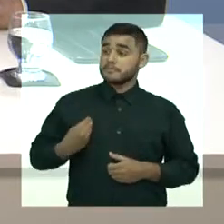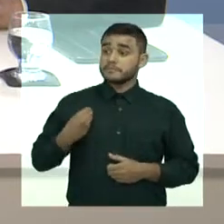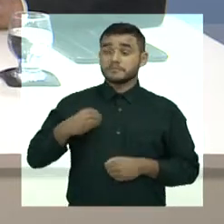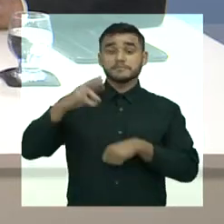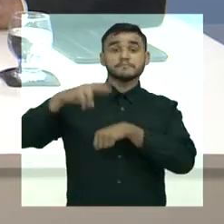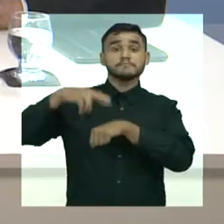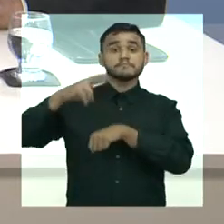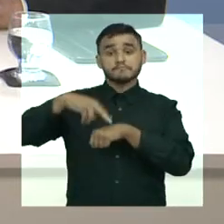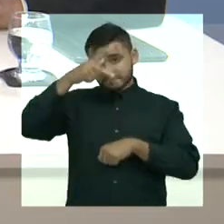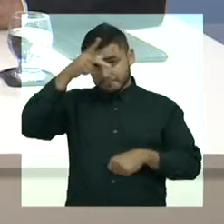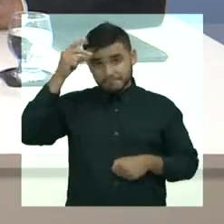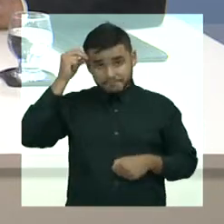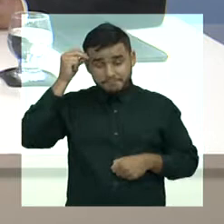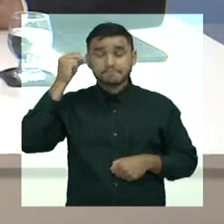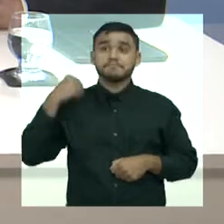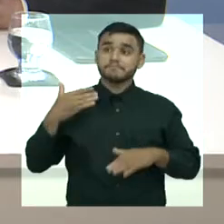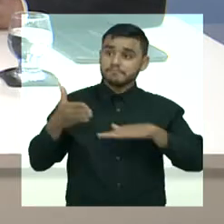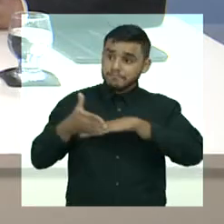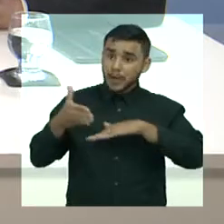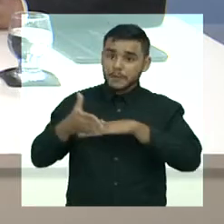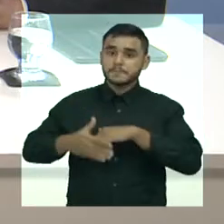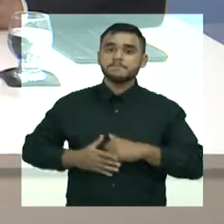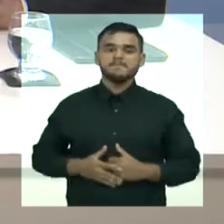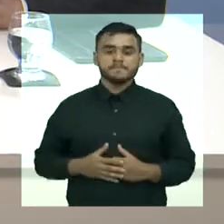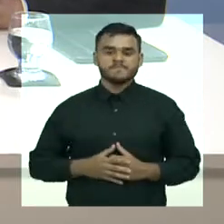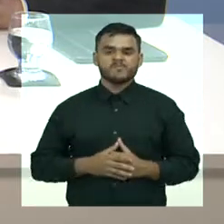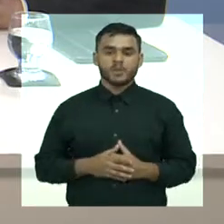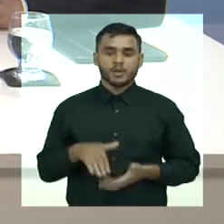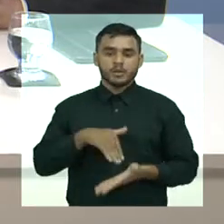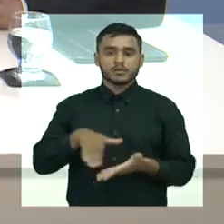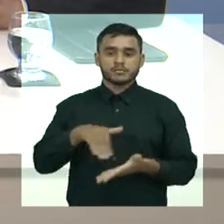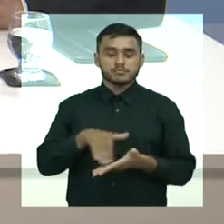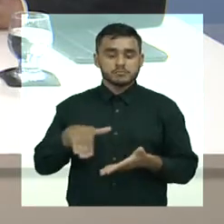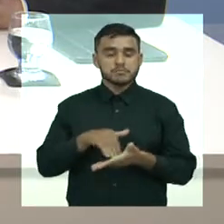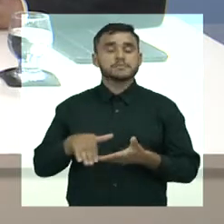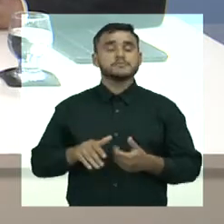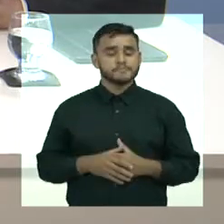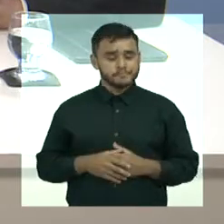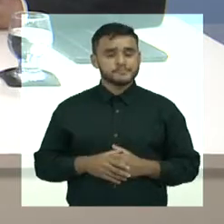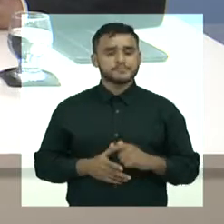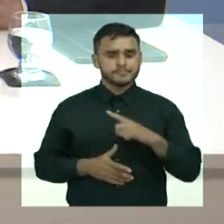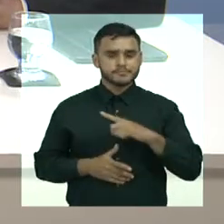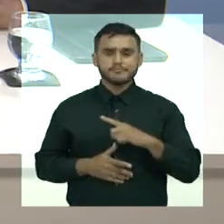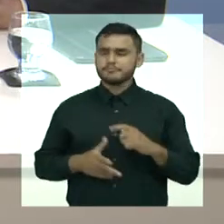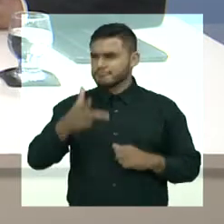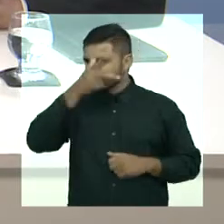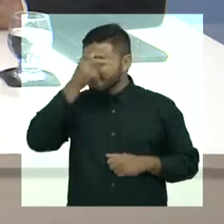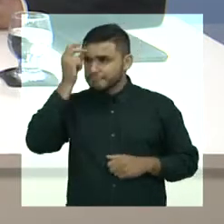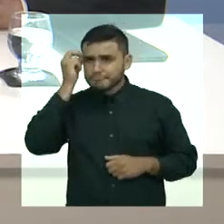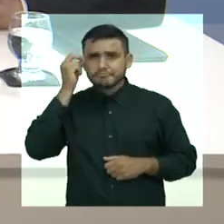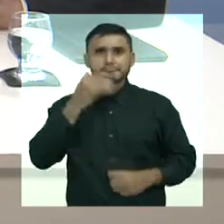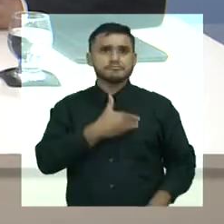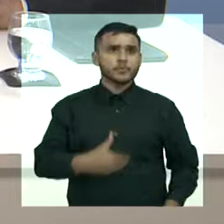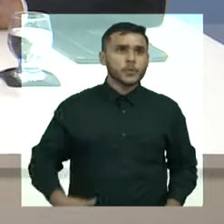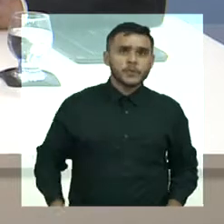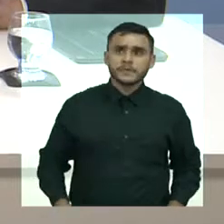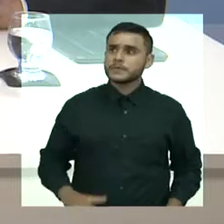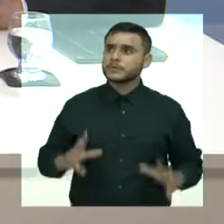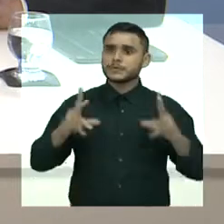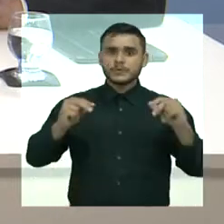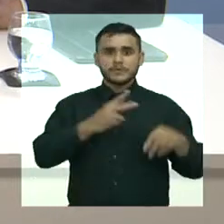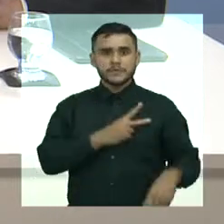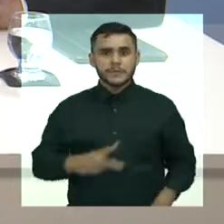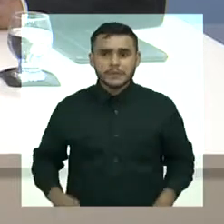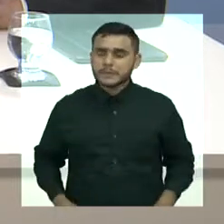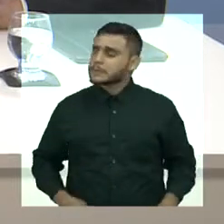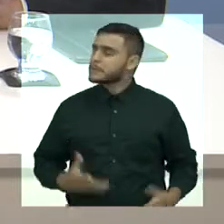entrega do equipamento e secretários lá posando, né? Que governo, prefeitura, parlamentares,